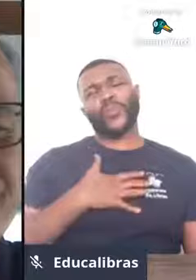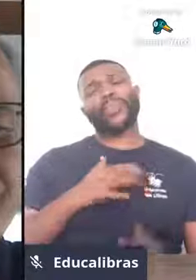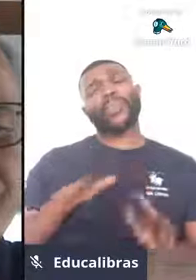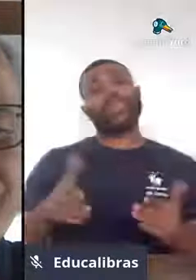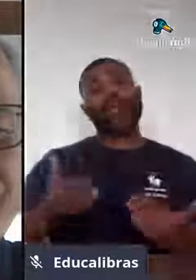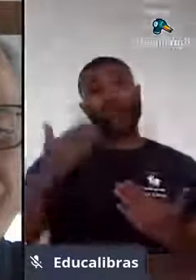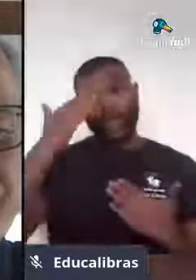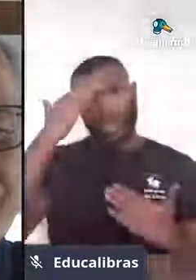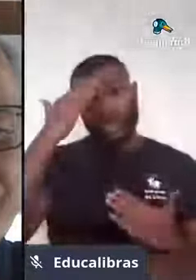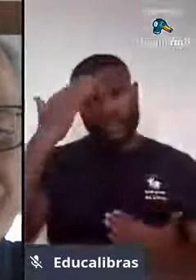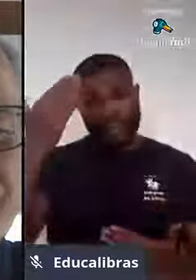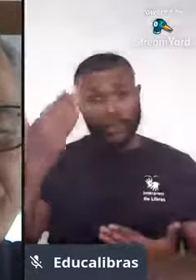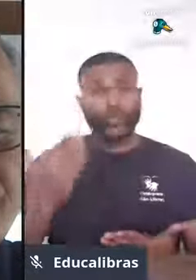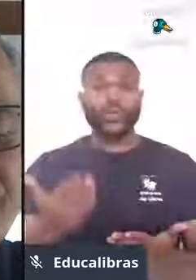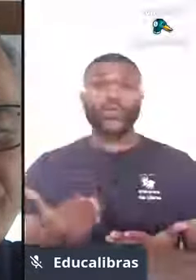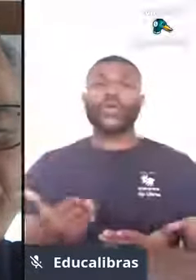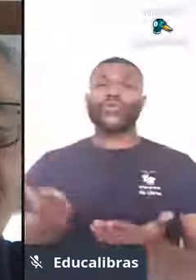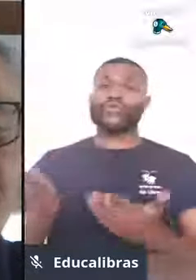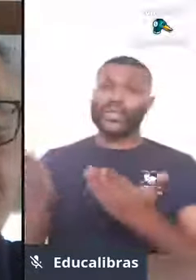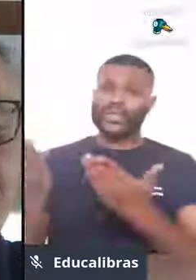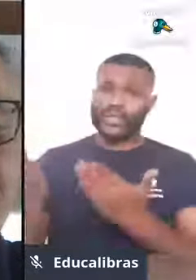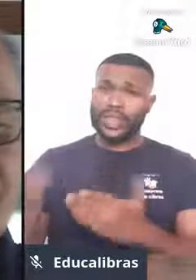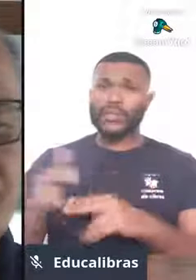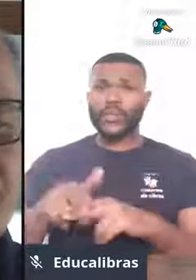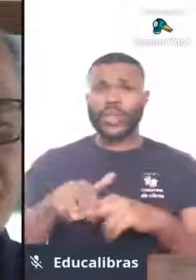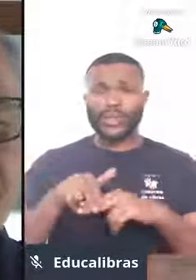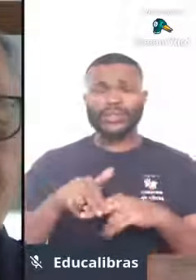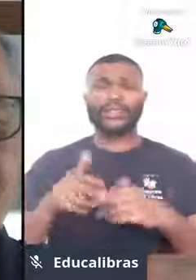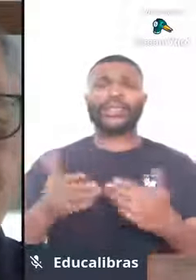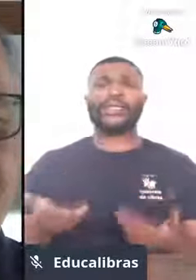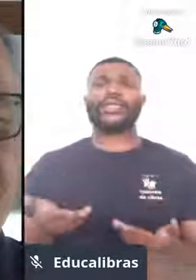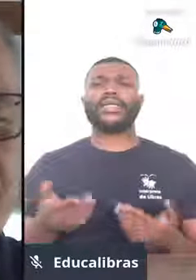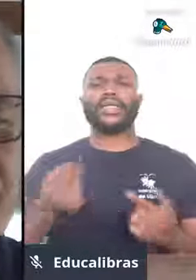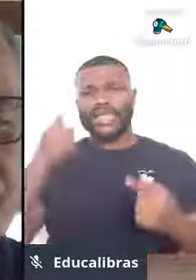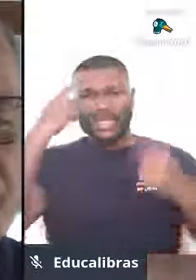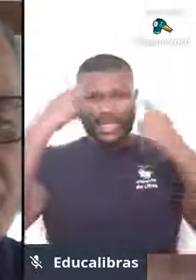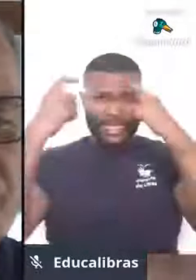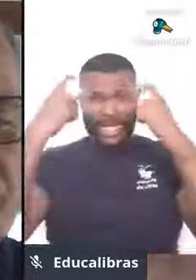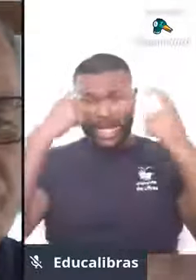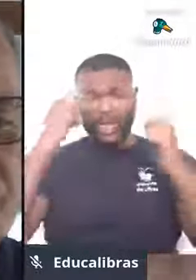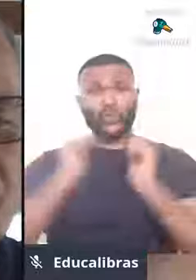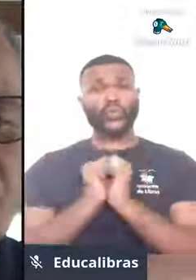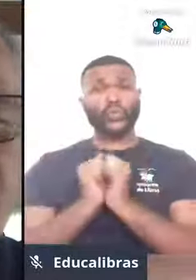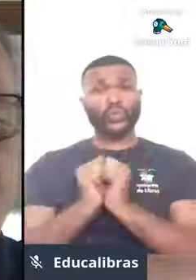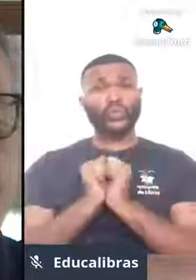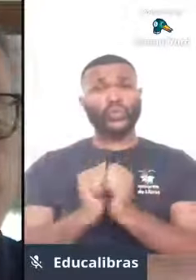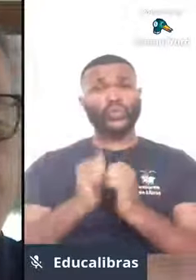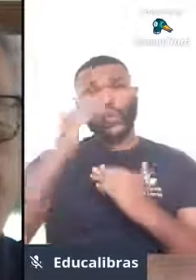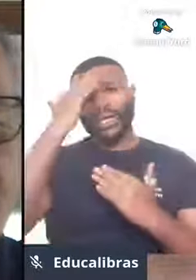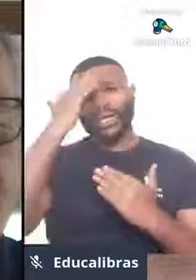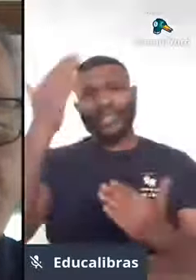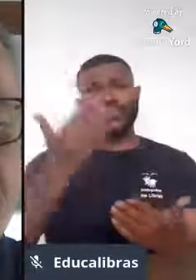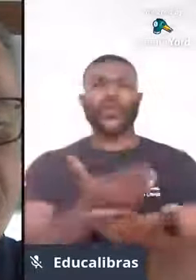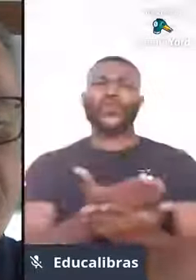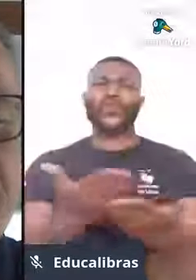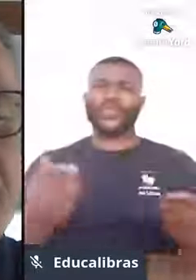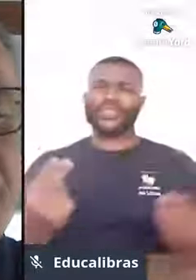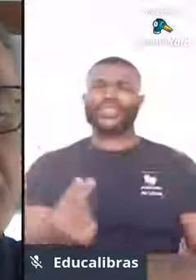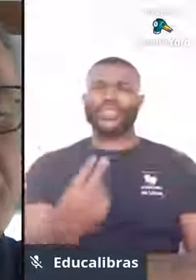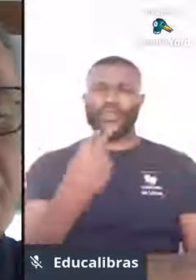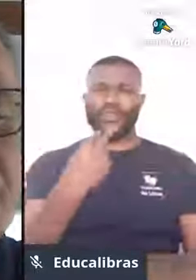você por compartilhar essas ideias aqui com a gente. Agradeço todo mundo que nos ouviu, e